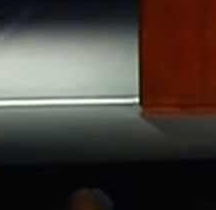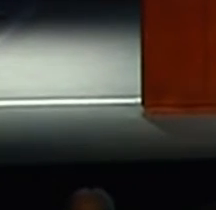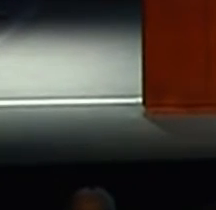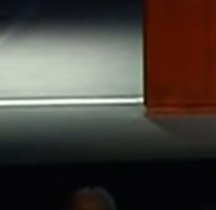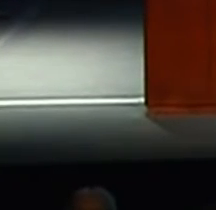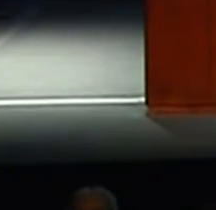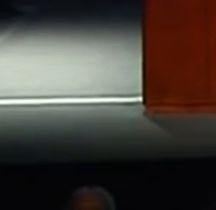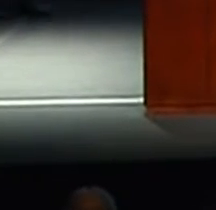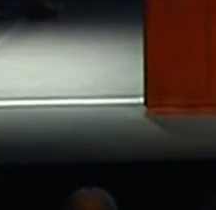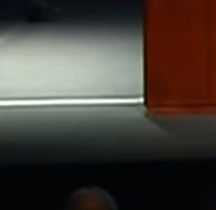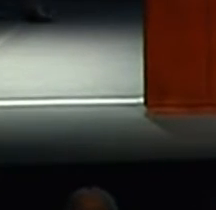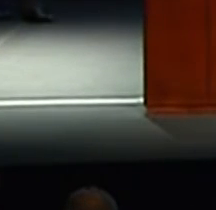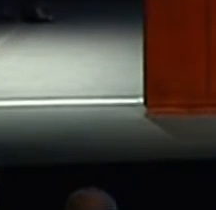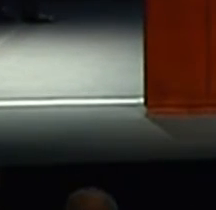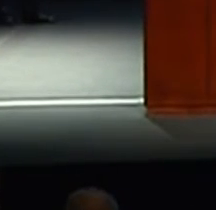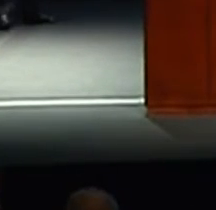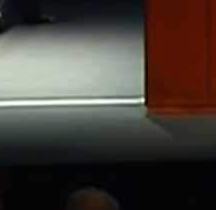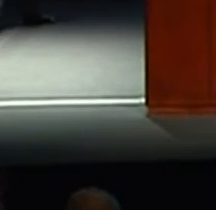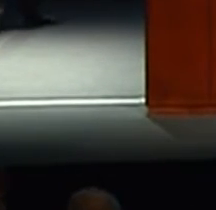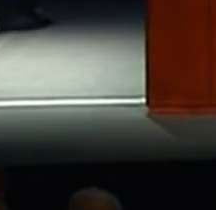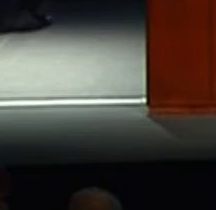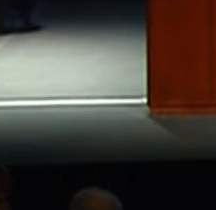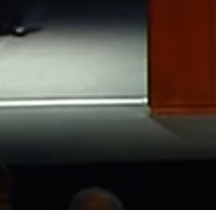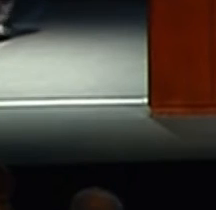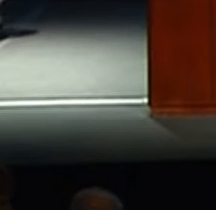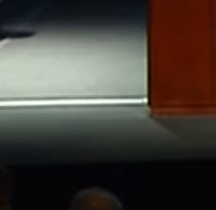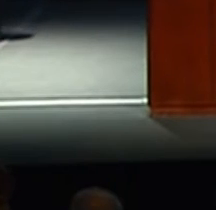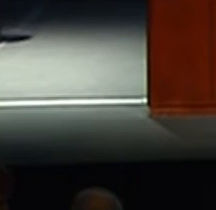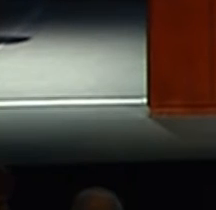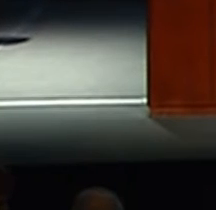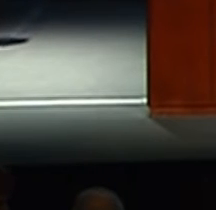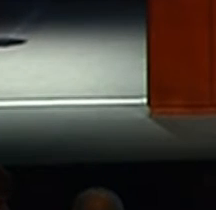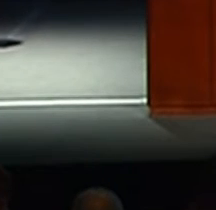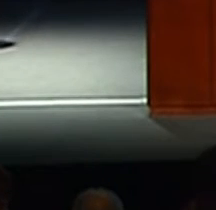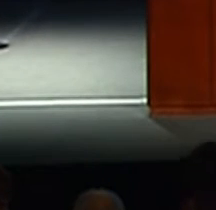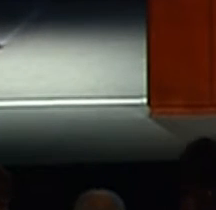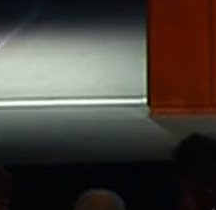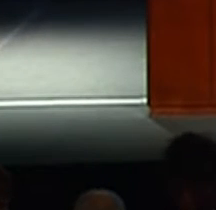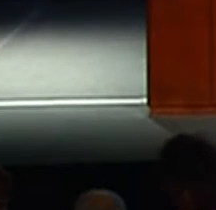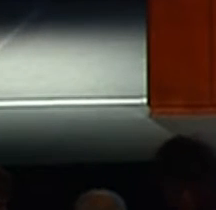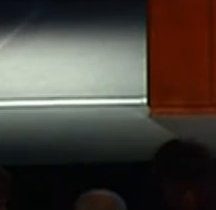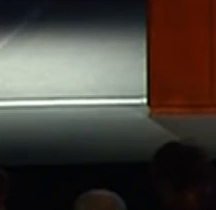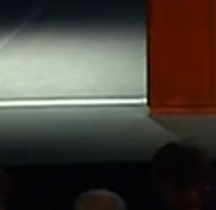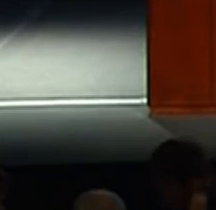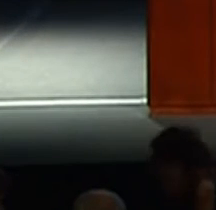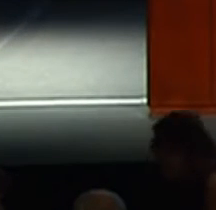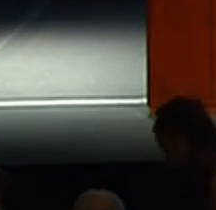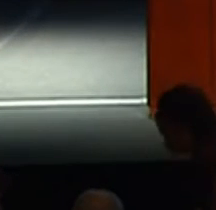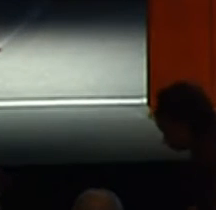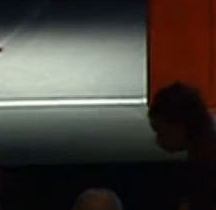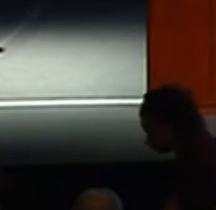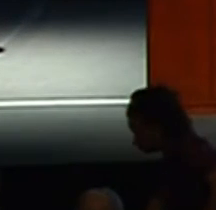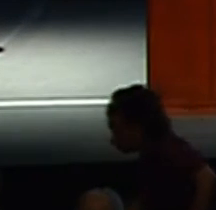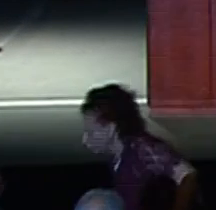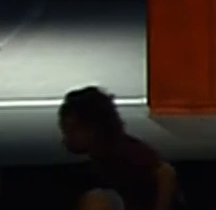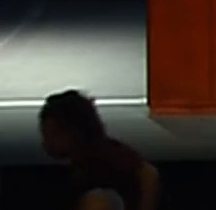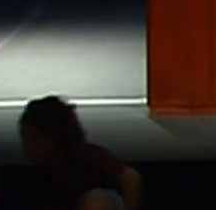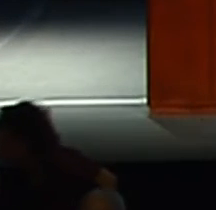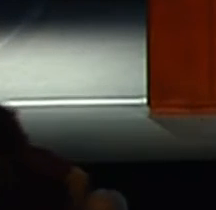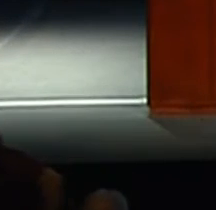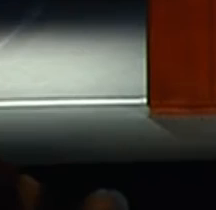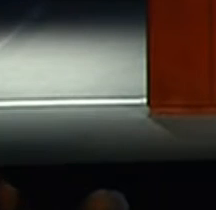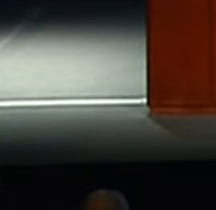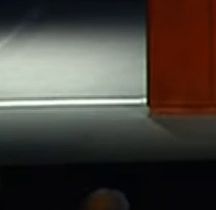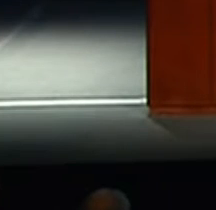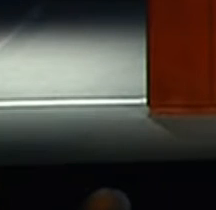aqui se encontram. O nosso pronunciamento é trabalho, governador, presidente e ministro,